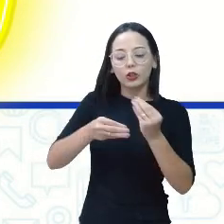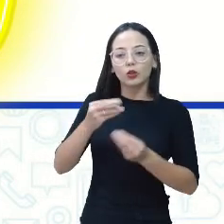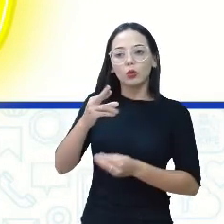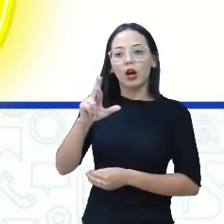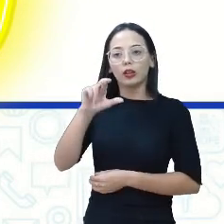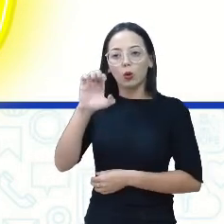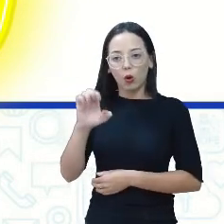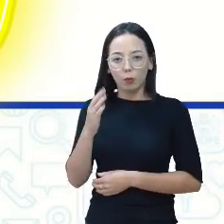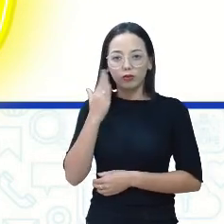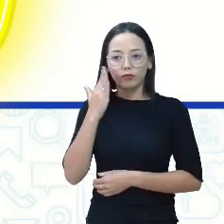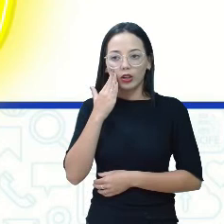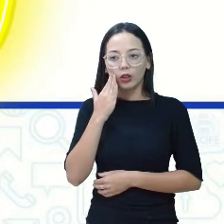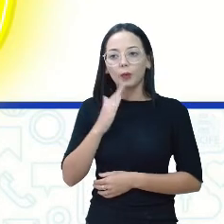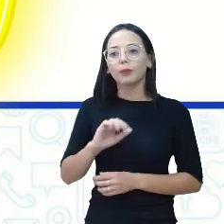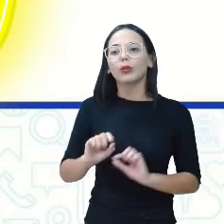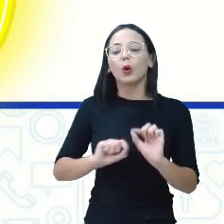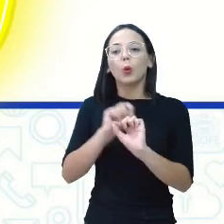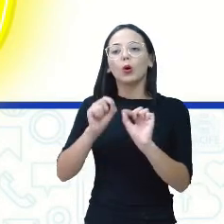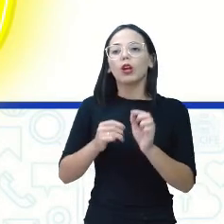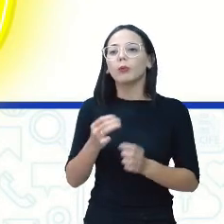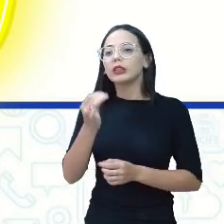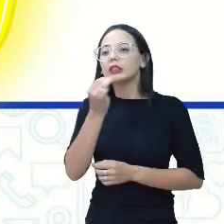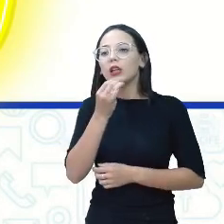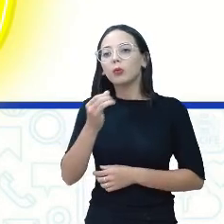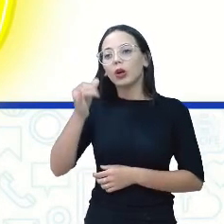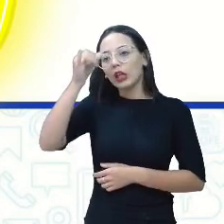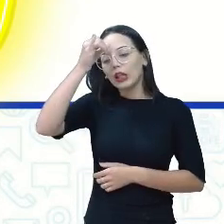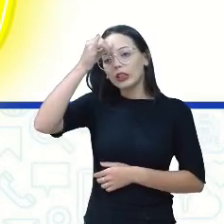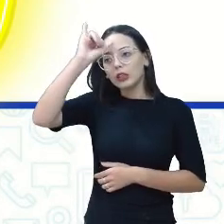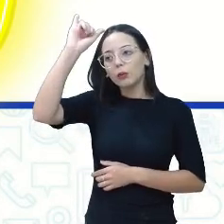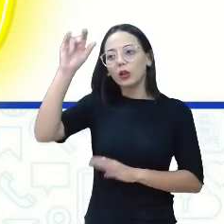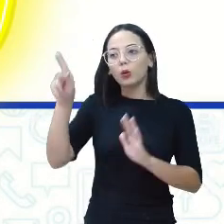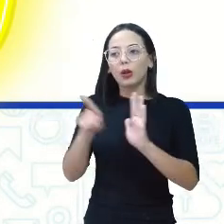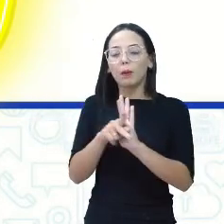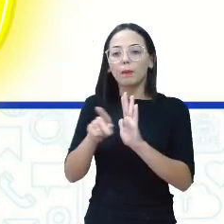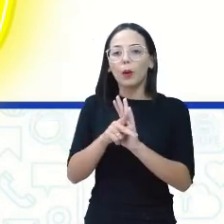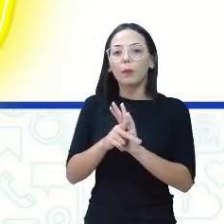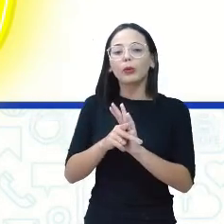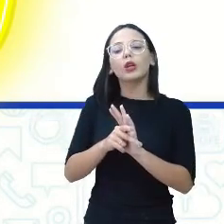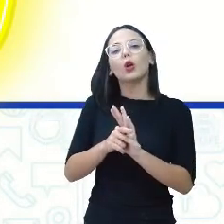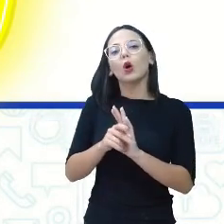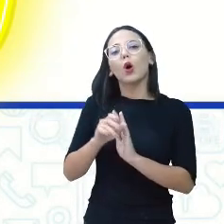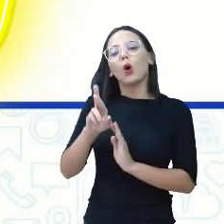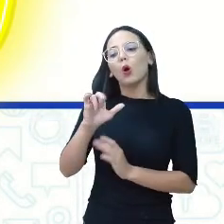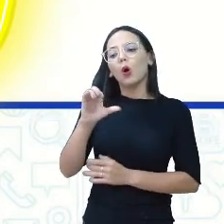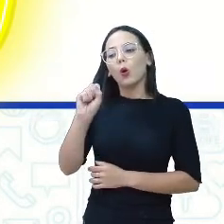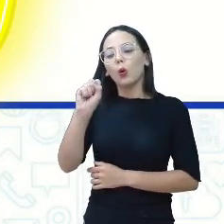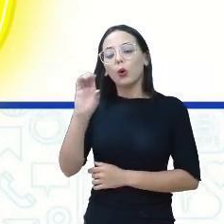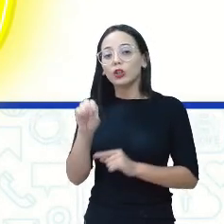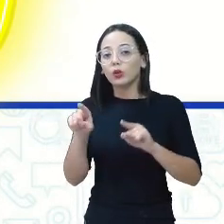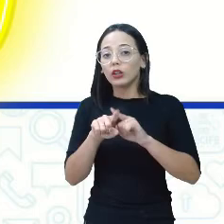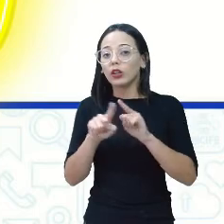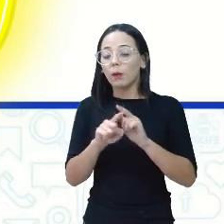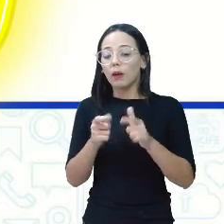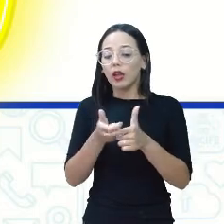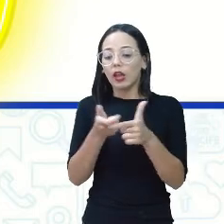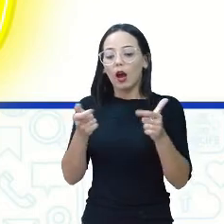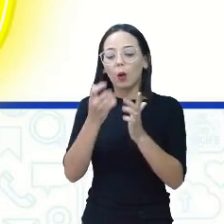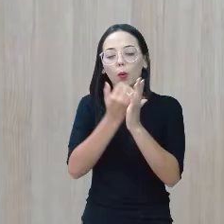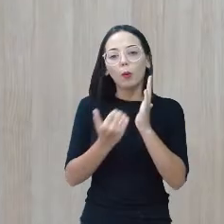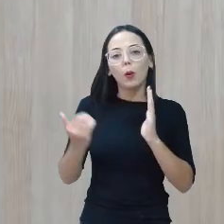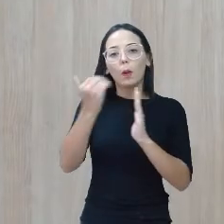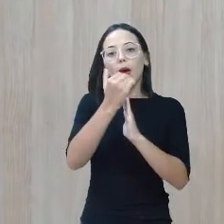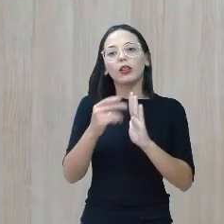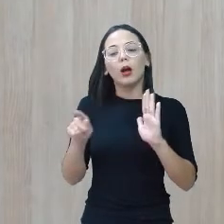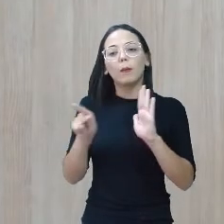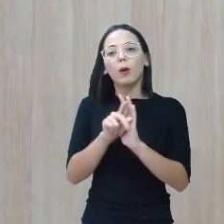misturada de prata ao cobre, ela diminui o risco de oxidação e aumenta também a eficácia